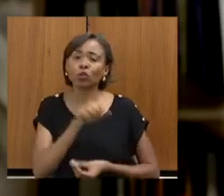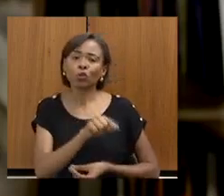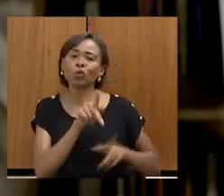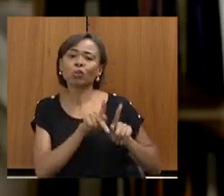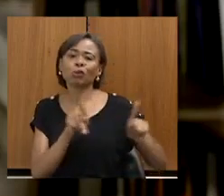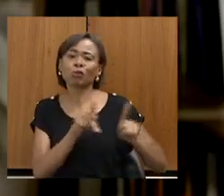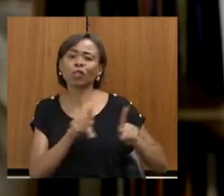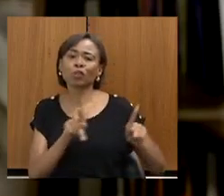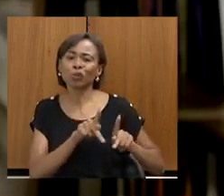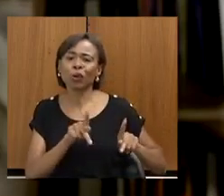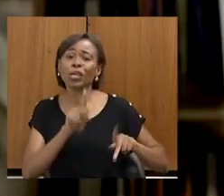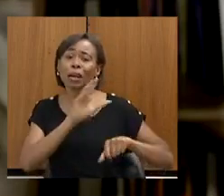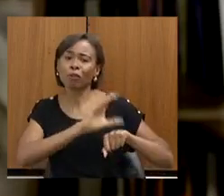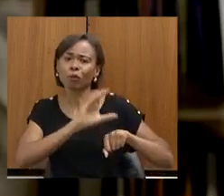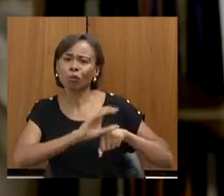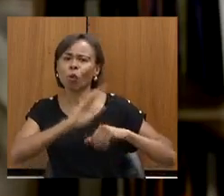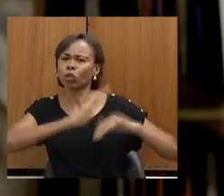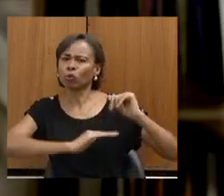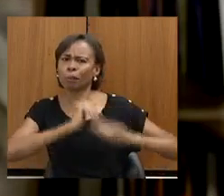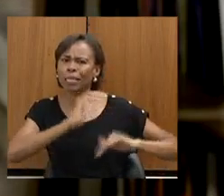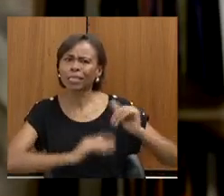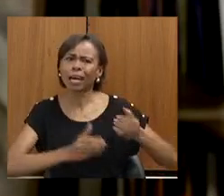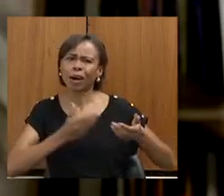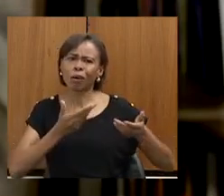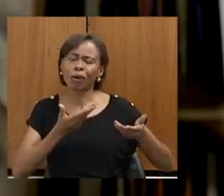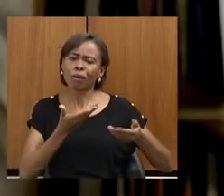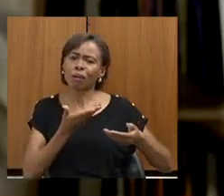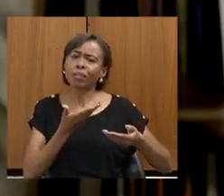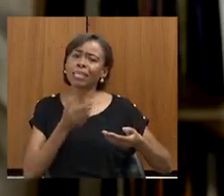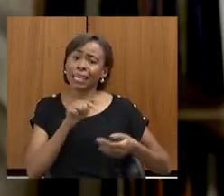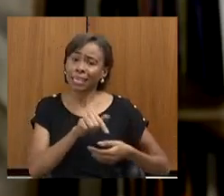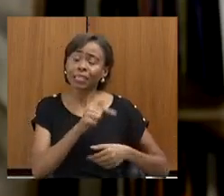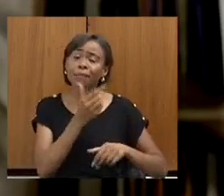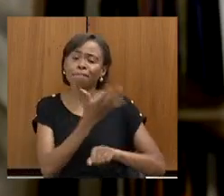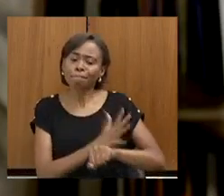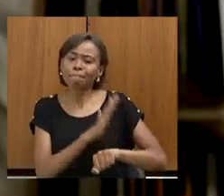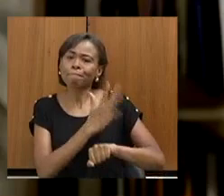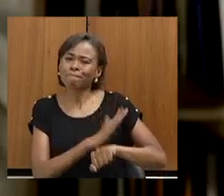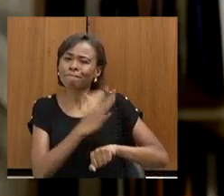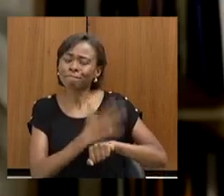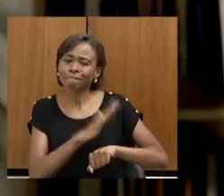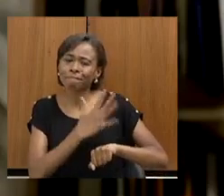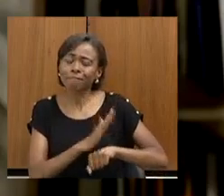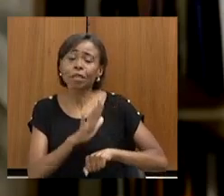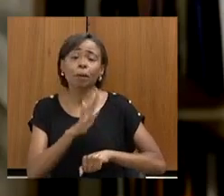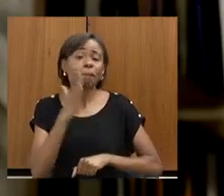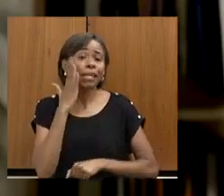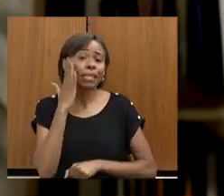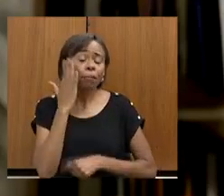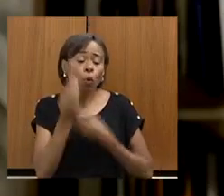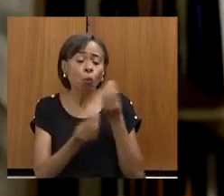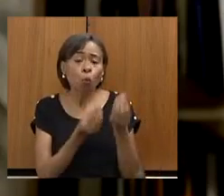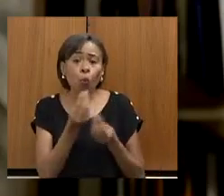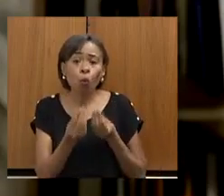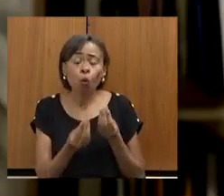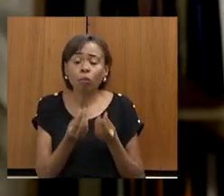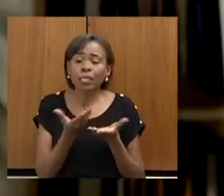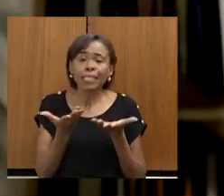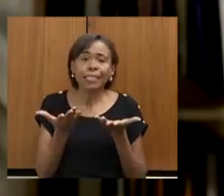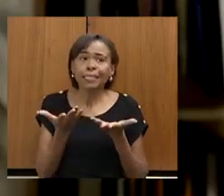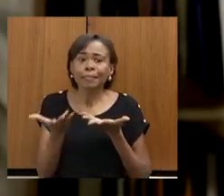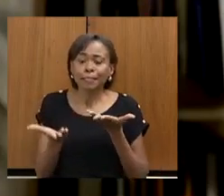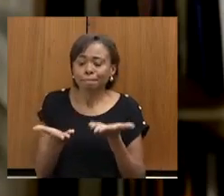É a formação dos professores que poderá prepará-los para lidar com os atos de agressão e de